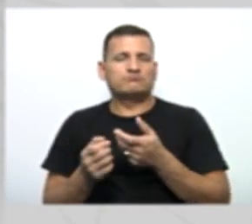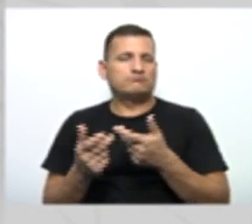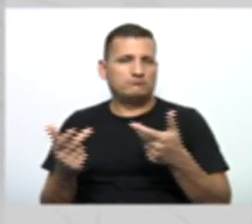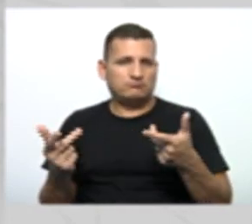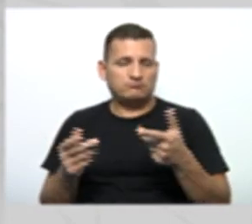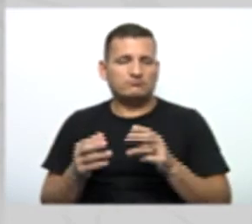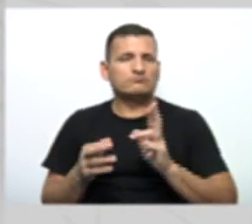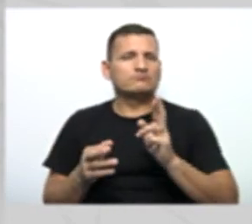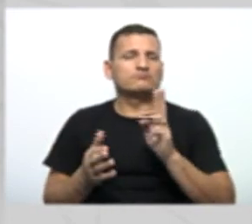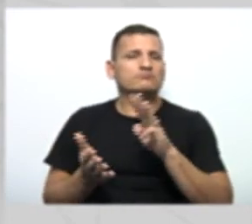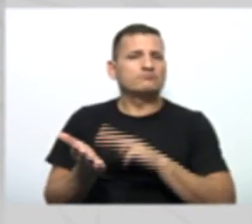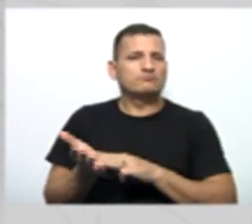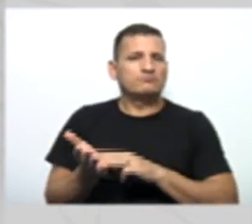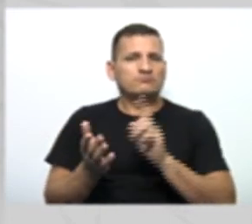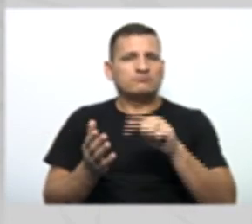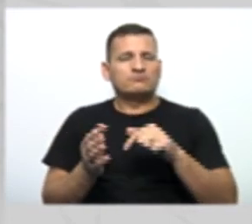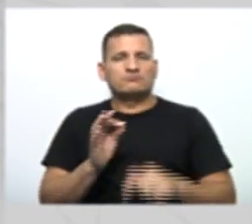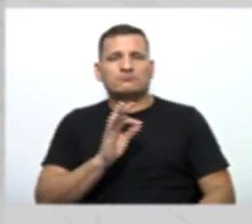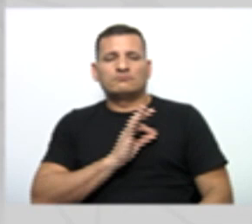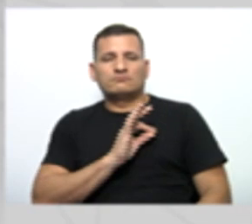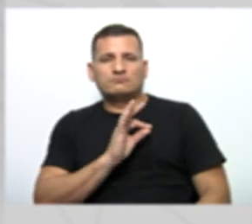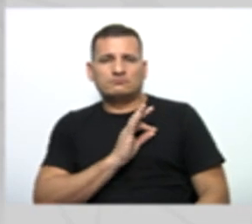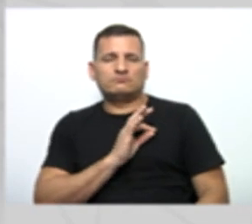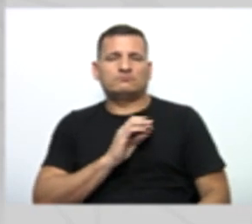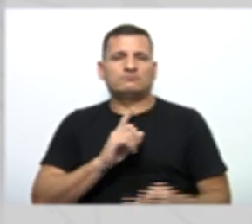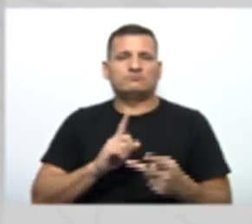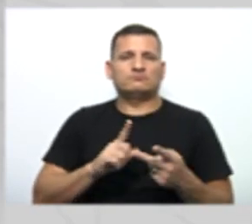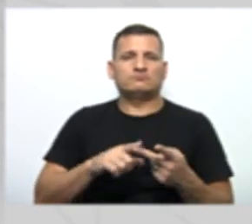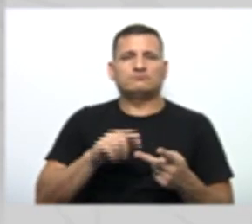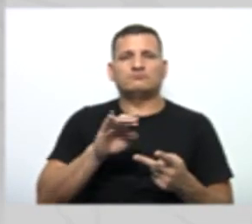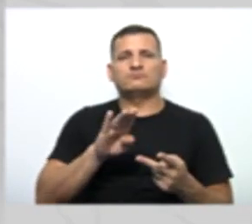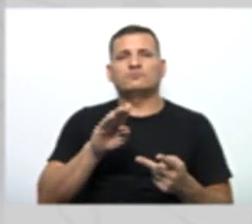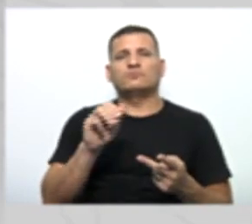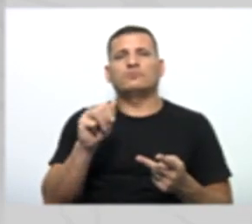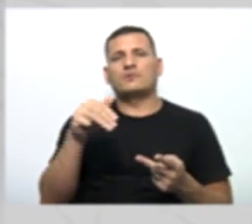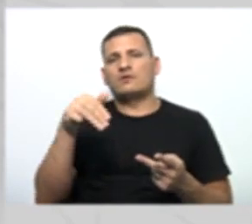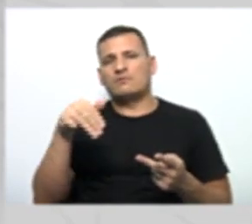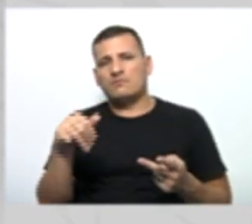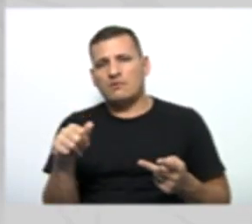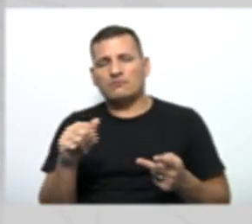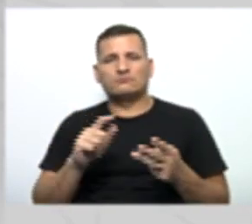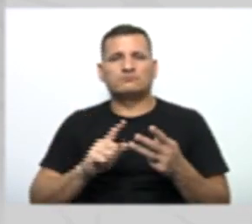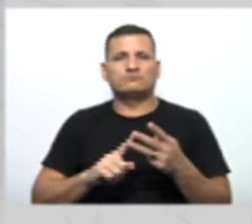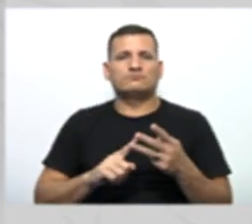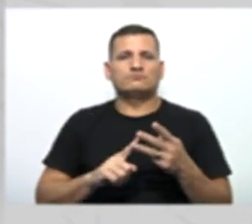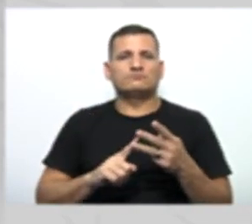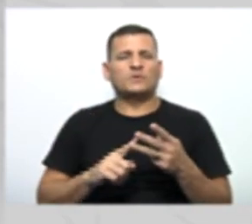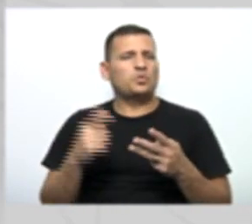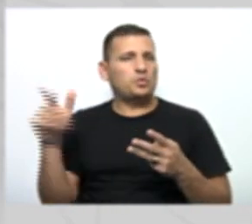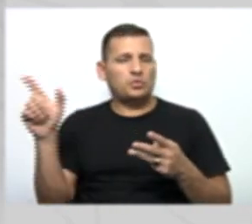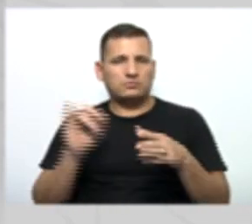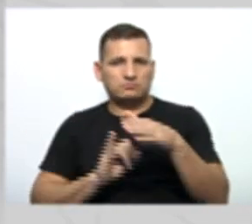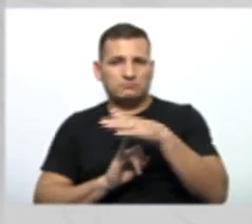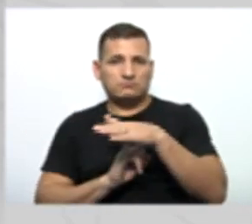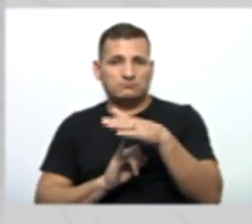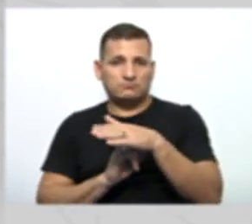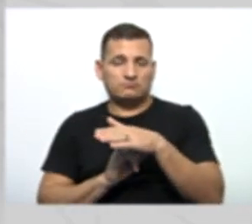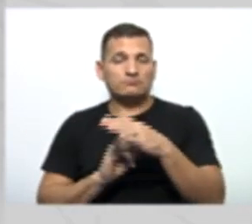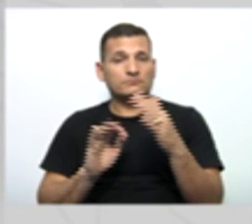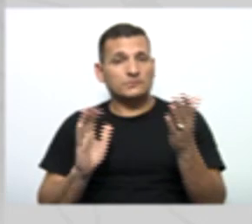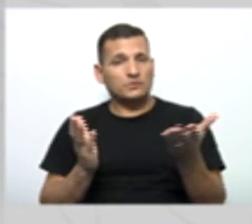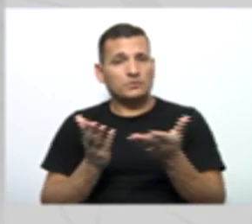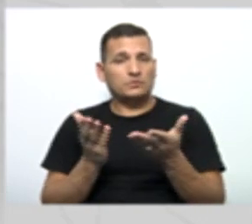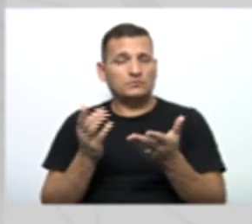Então, quem multa? Será que é a polícia? Será que é o IBAMA? Será que são outras instituições? Hoje nós vamos compreender que não é só